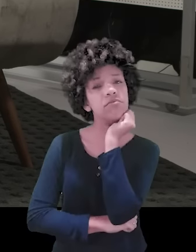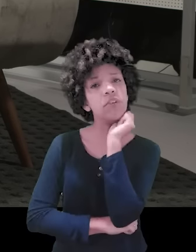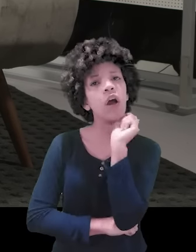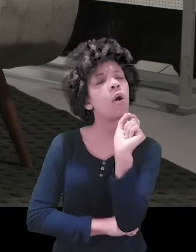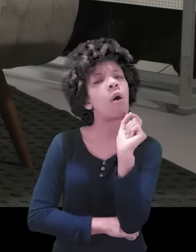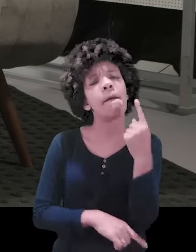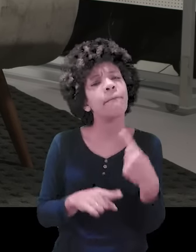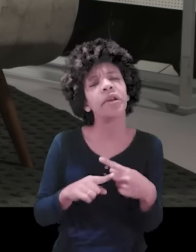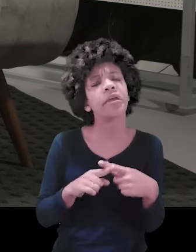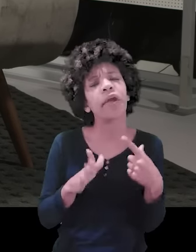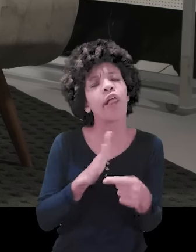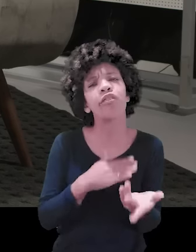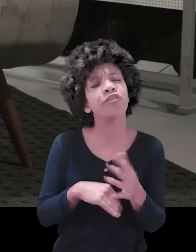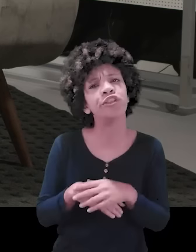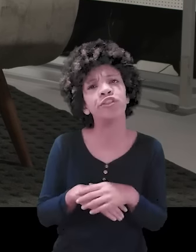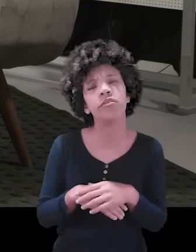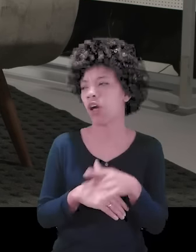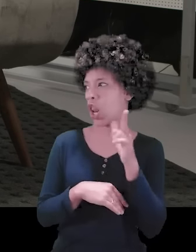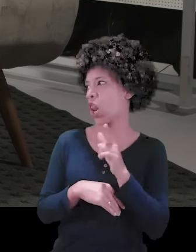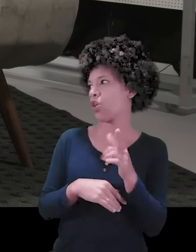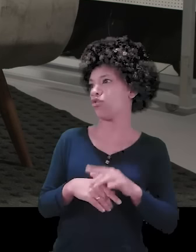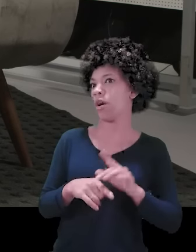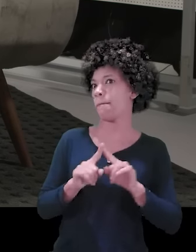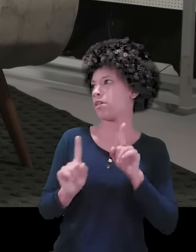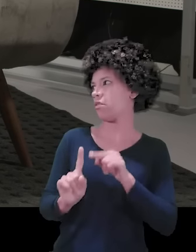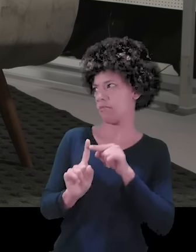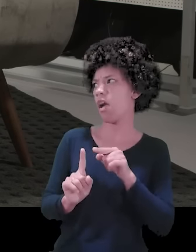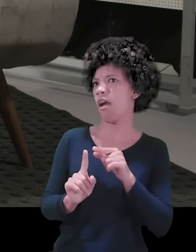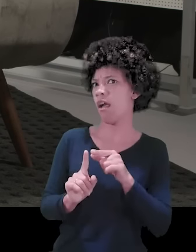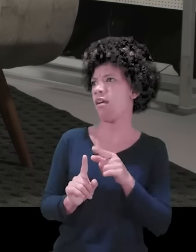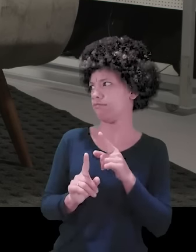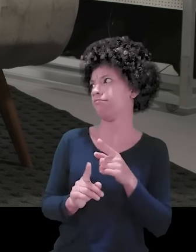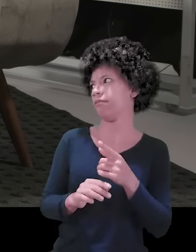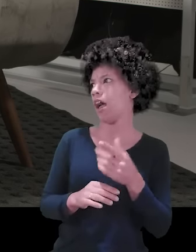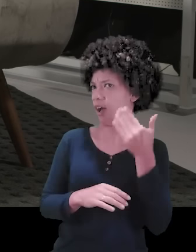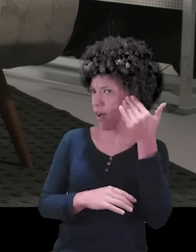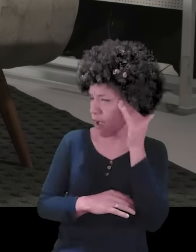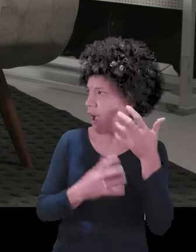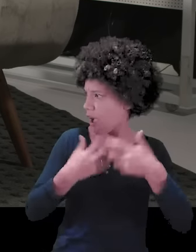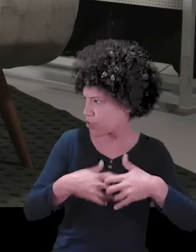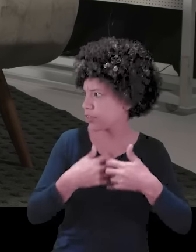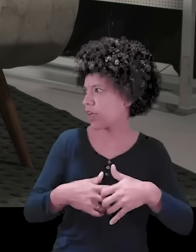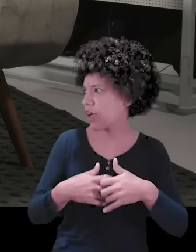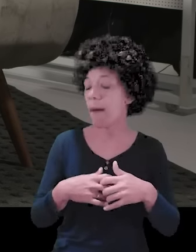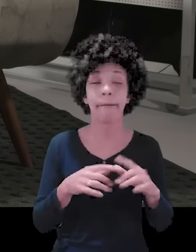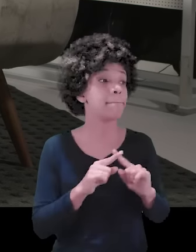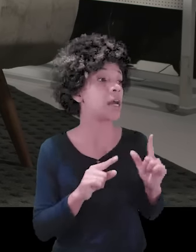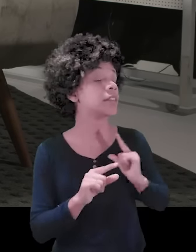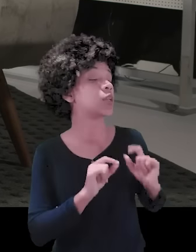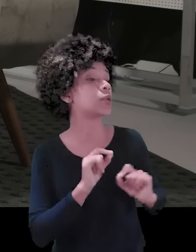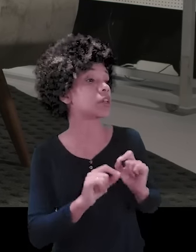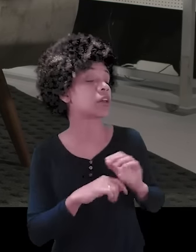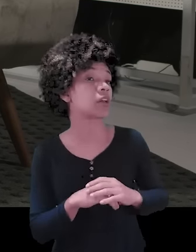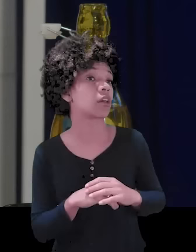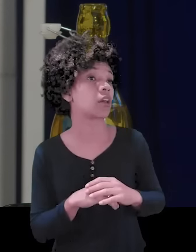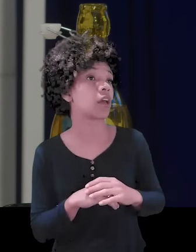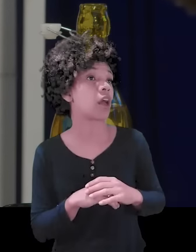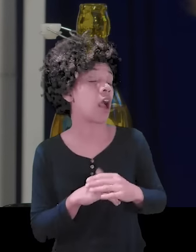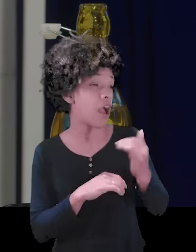que ela não entendeu assim a função essa ser bem longe né então existe